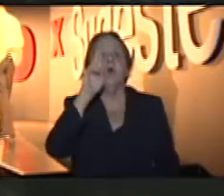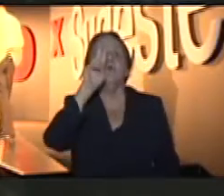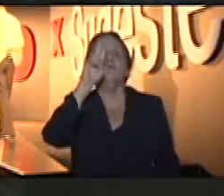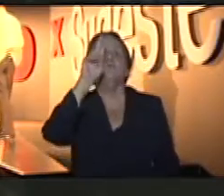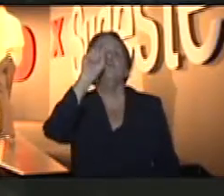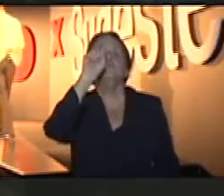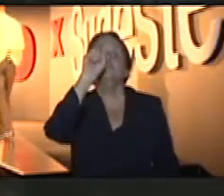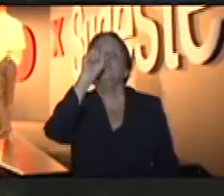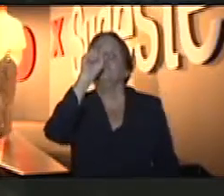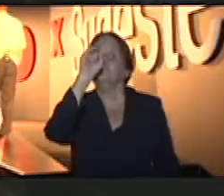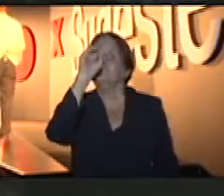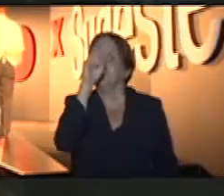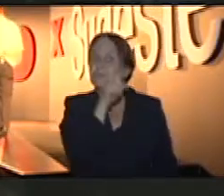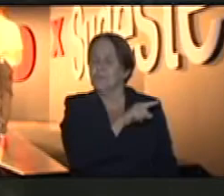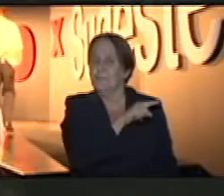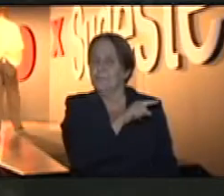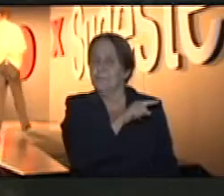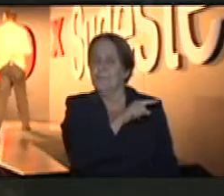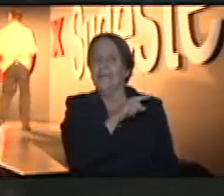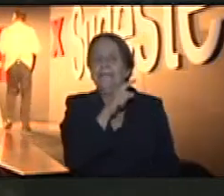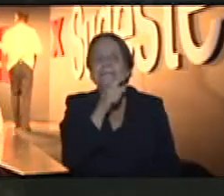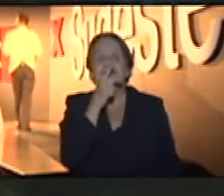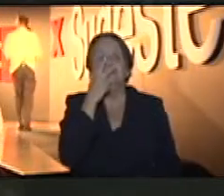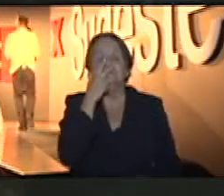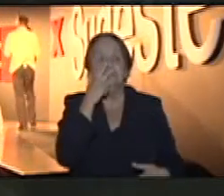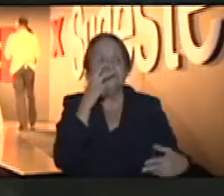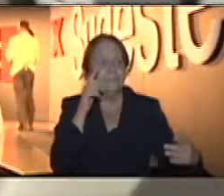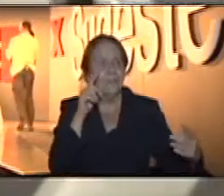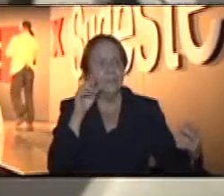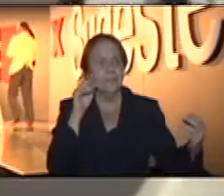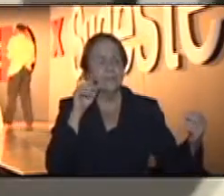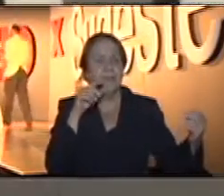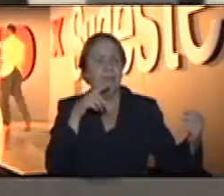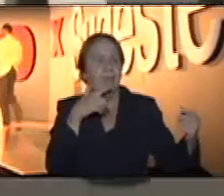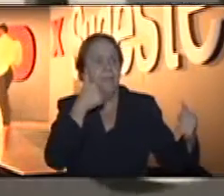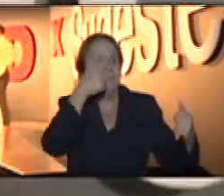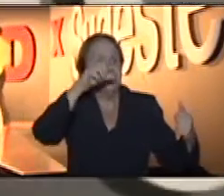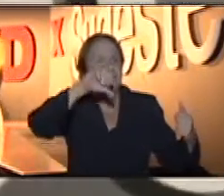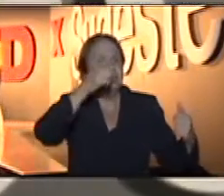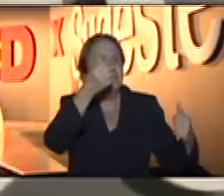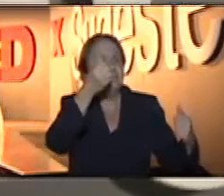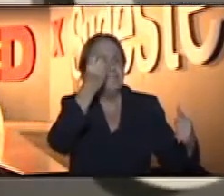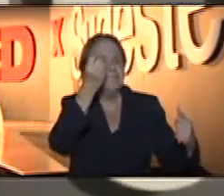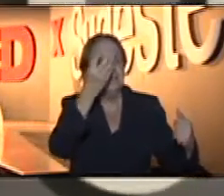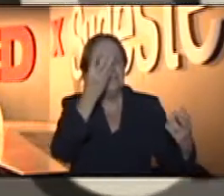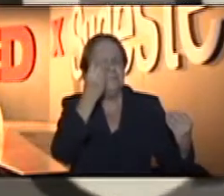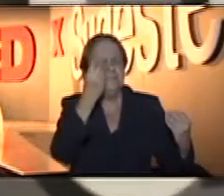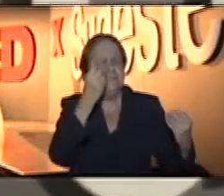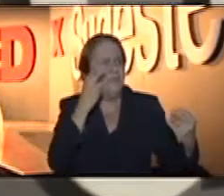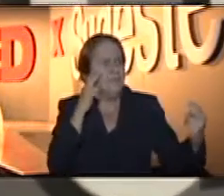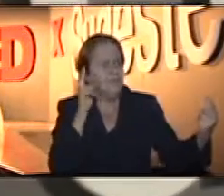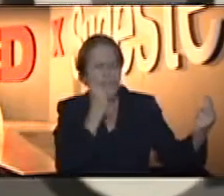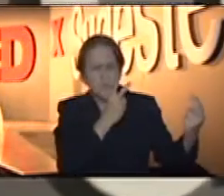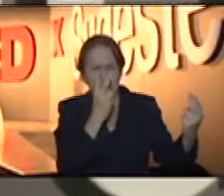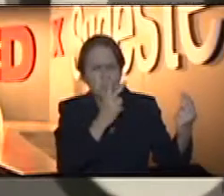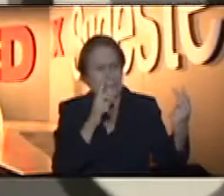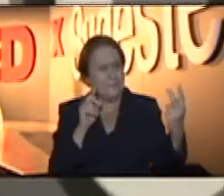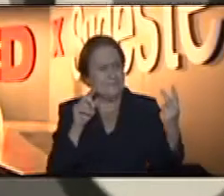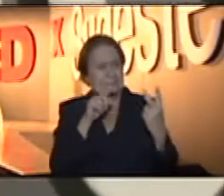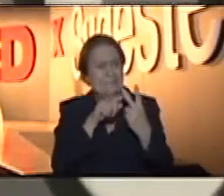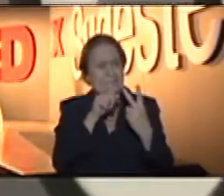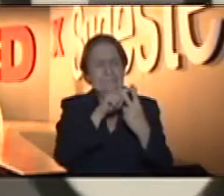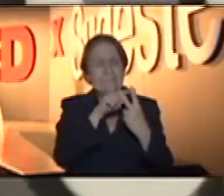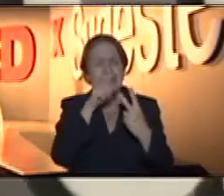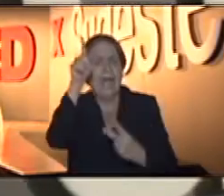Russo naquela época Guerra Fria 1960 um comandante Russo n nas